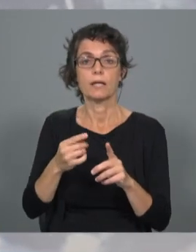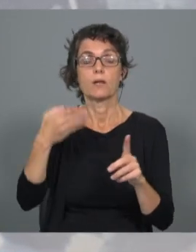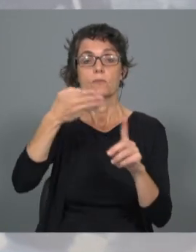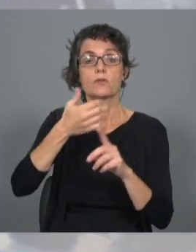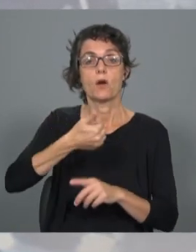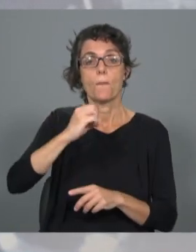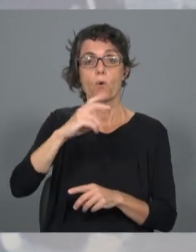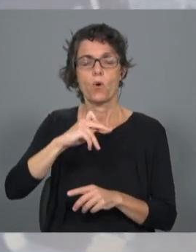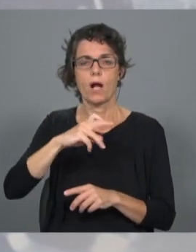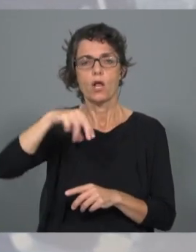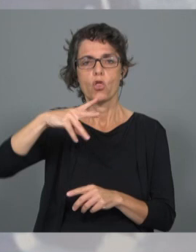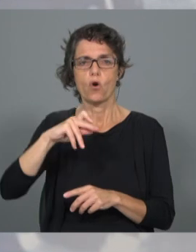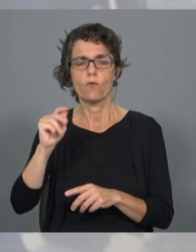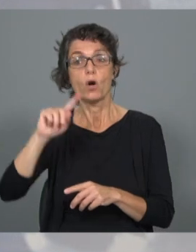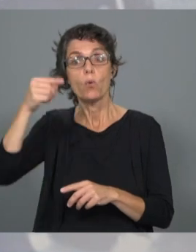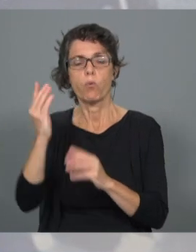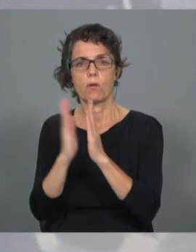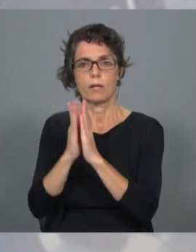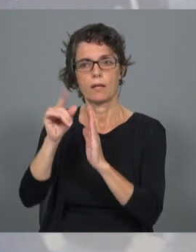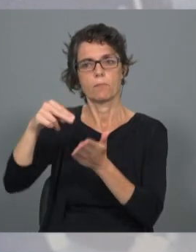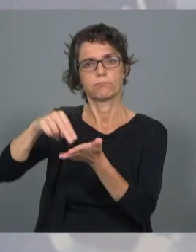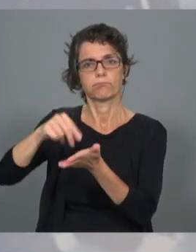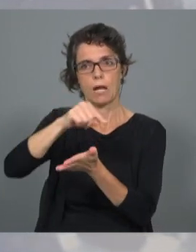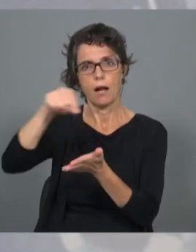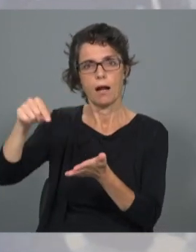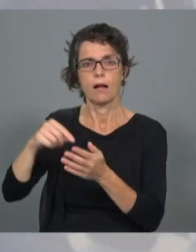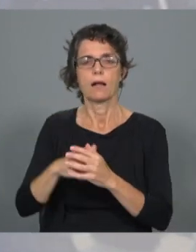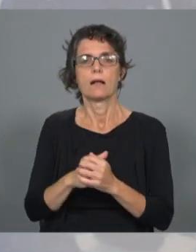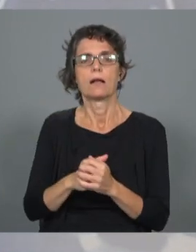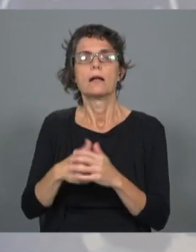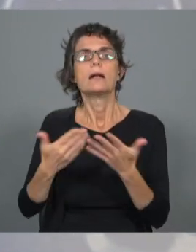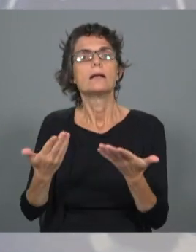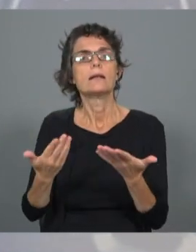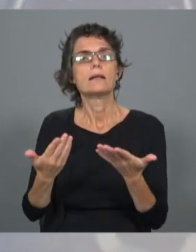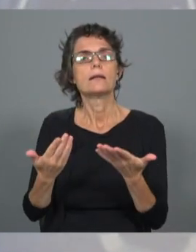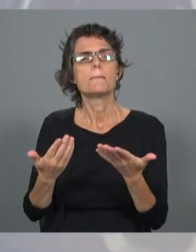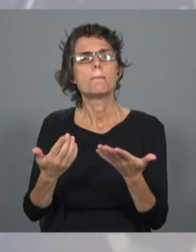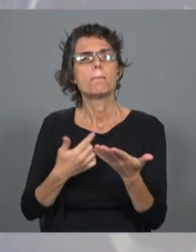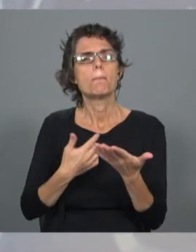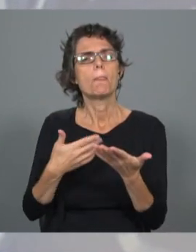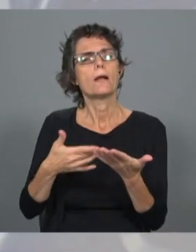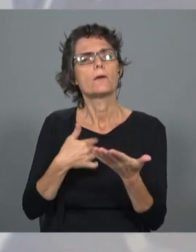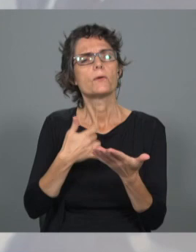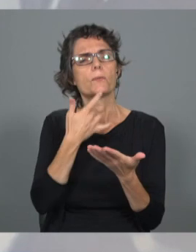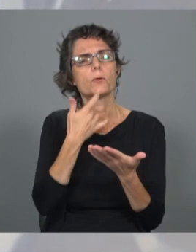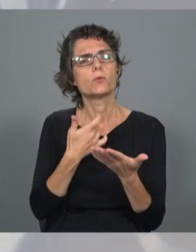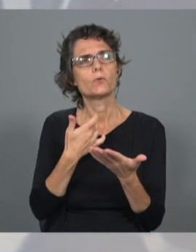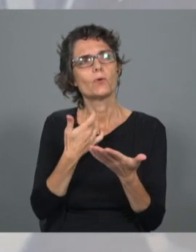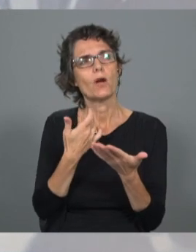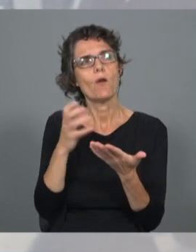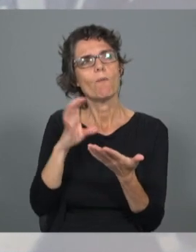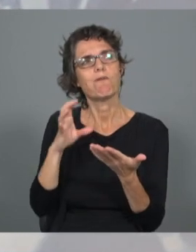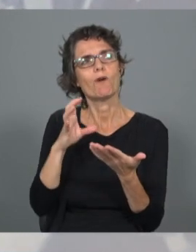outras presenças de igreja também por ali acontecem. É um viver o Evangelho no